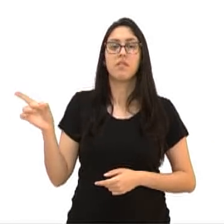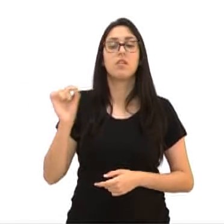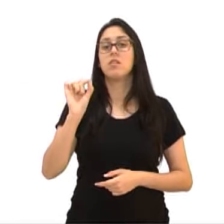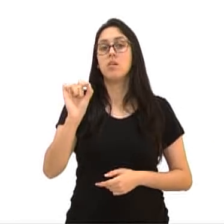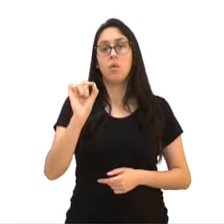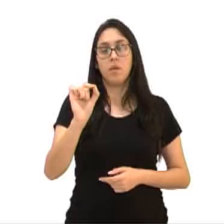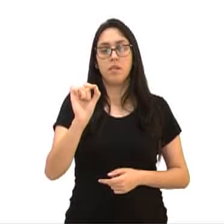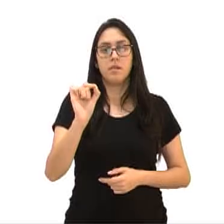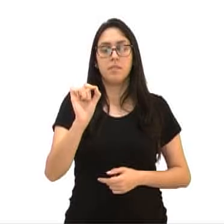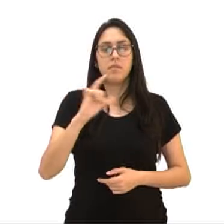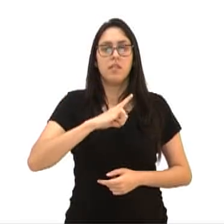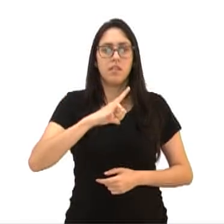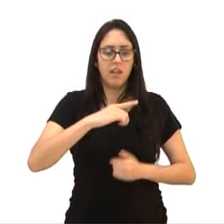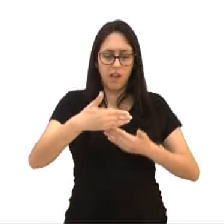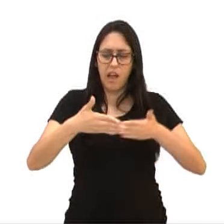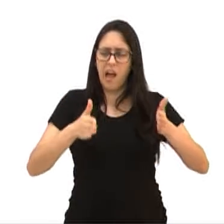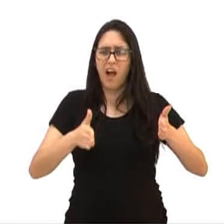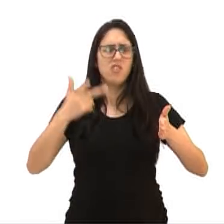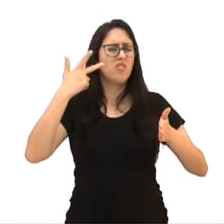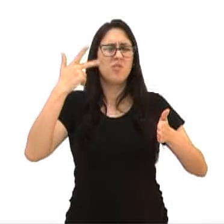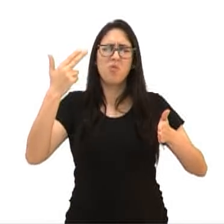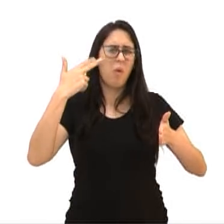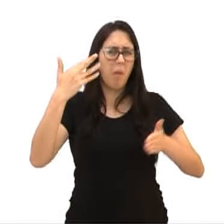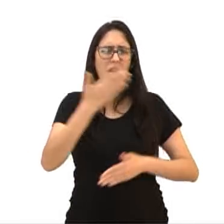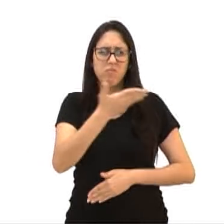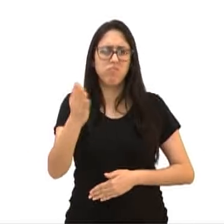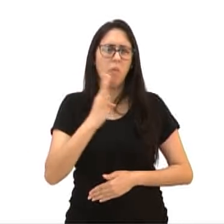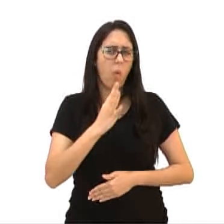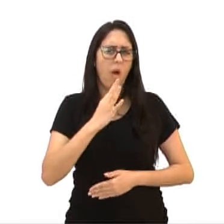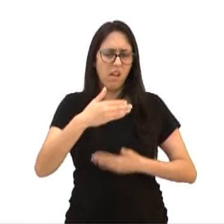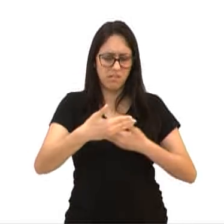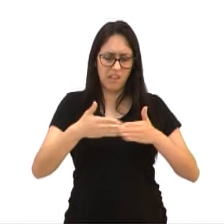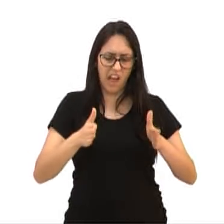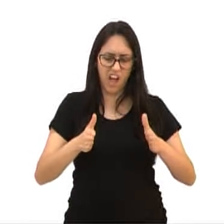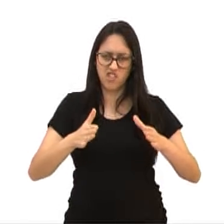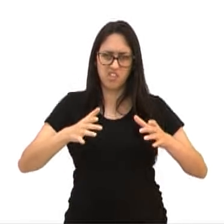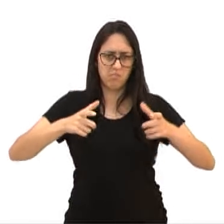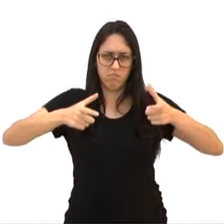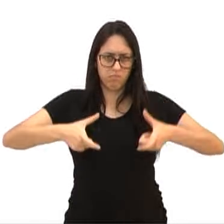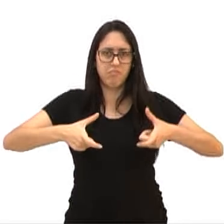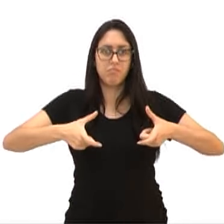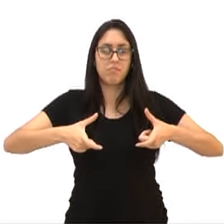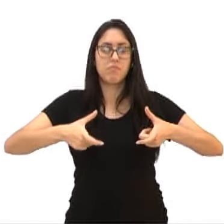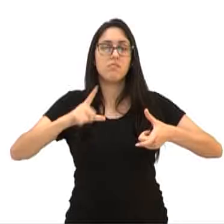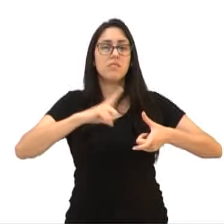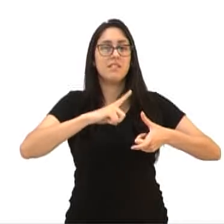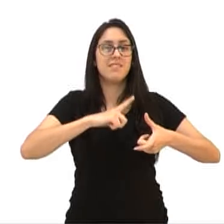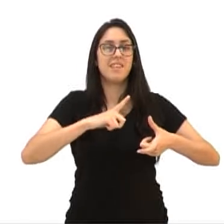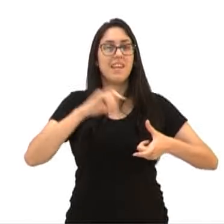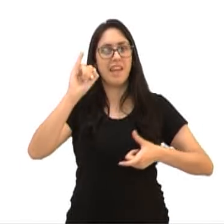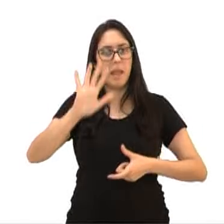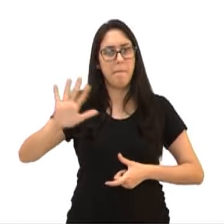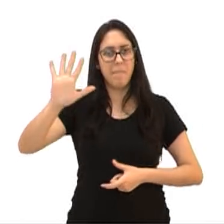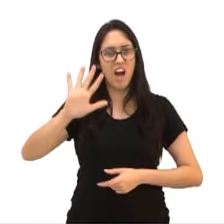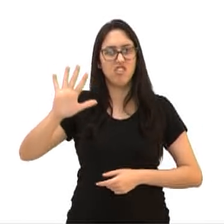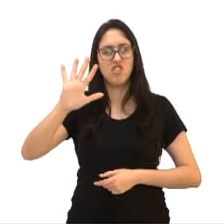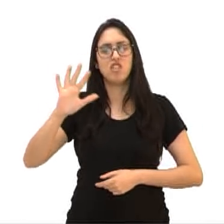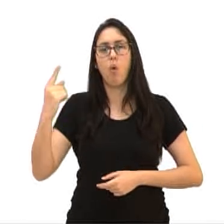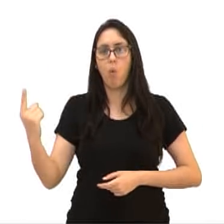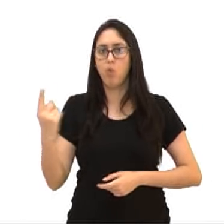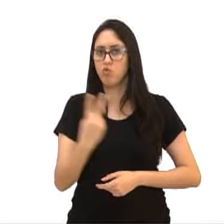novo, aquela caixinha normal, toda quadradinha, toda certinha, tá bom? Os desenhos 1 e 2 e